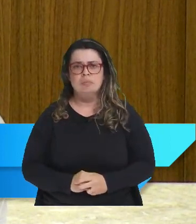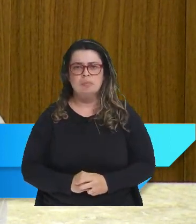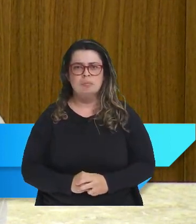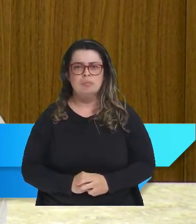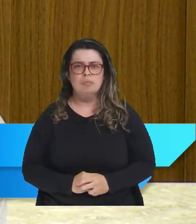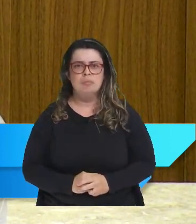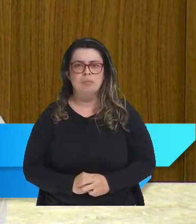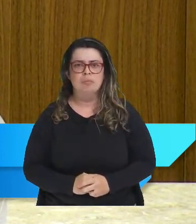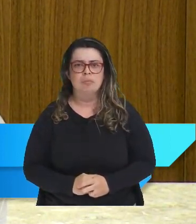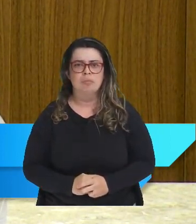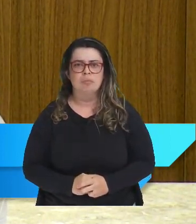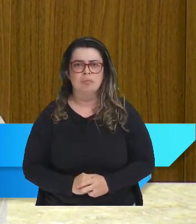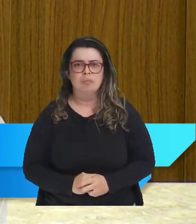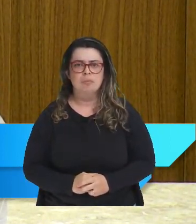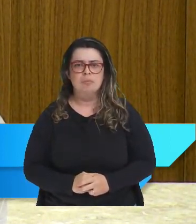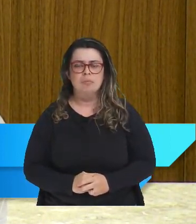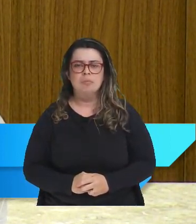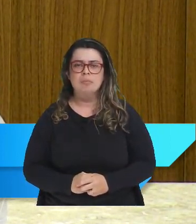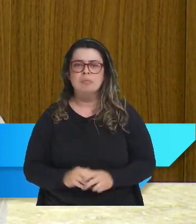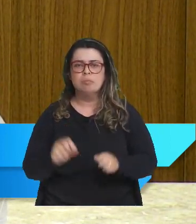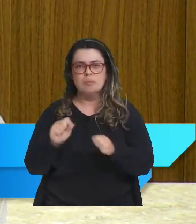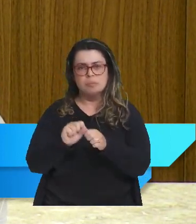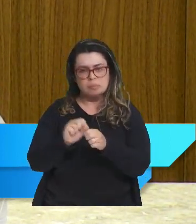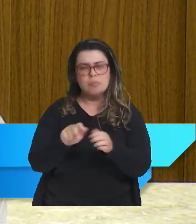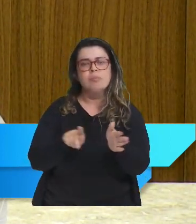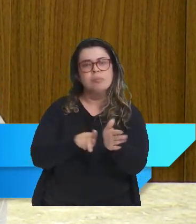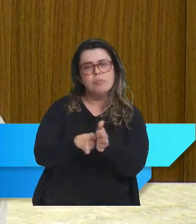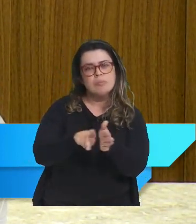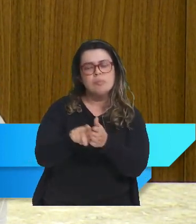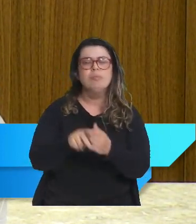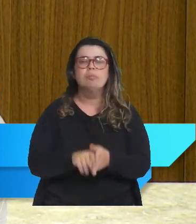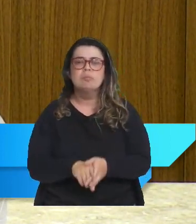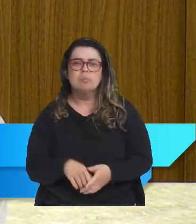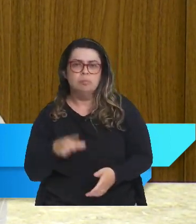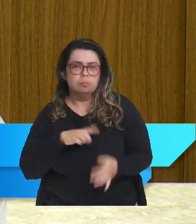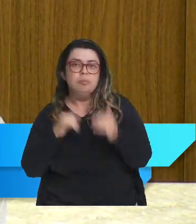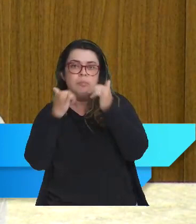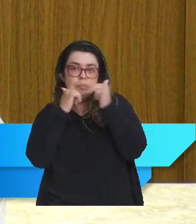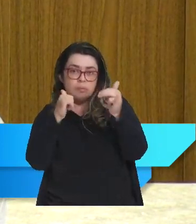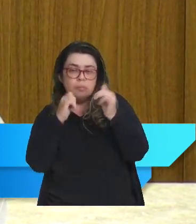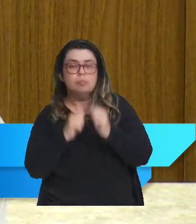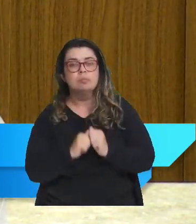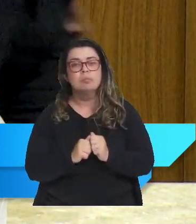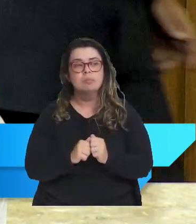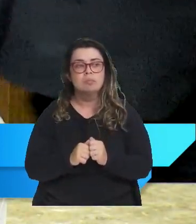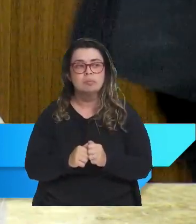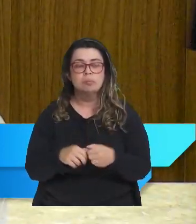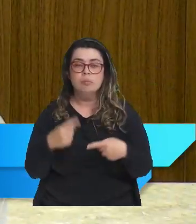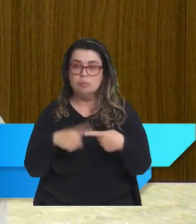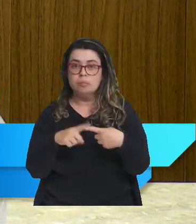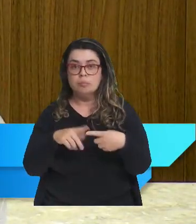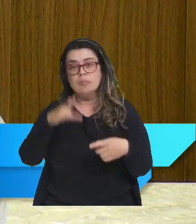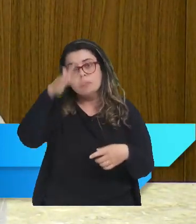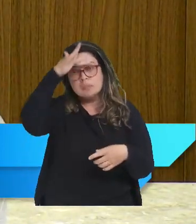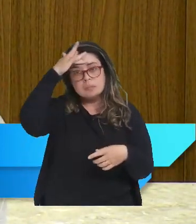e aí nós fizemos requerimento para ter a informação e devolver para a população que nos perguntou. Né,